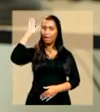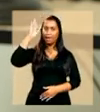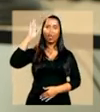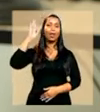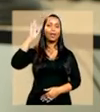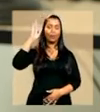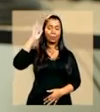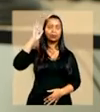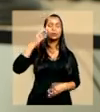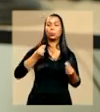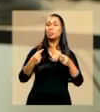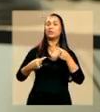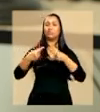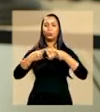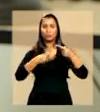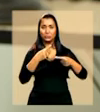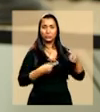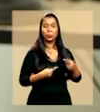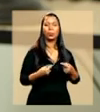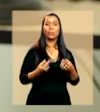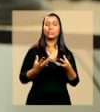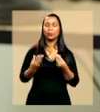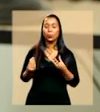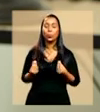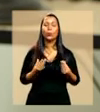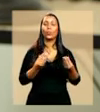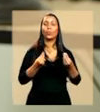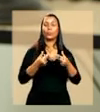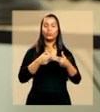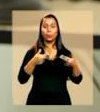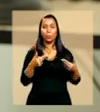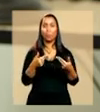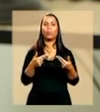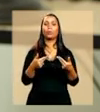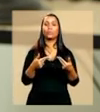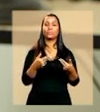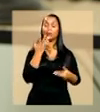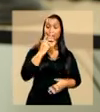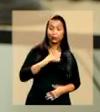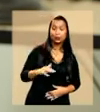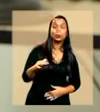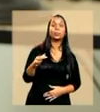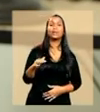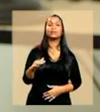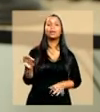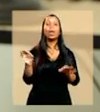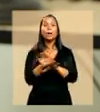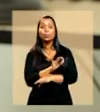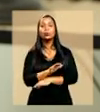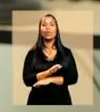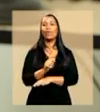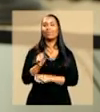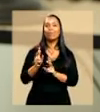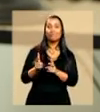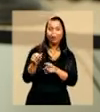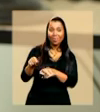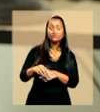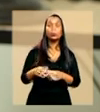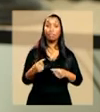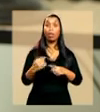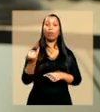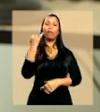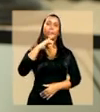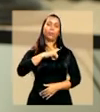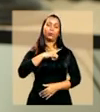importante. Né? Muitas discussões e muitos desajustes entre as crianças se resolvem ali mesmo, o que